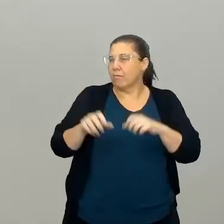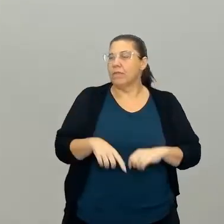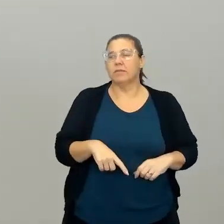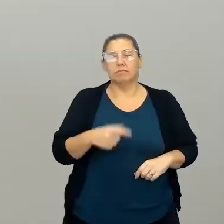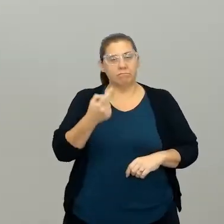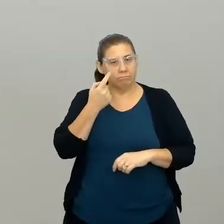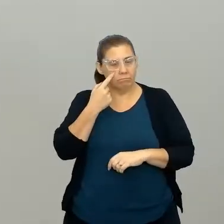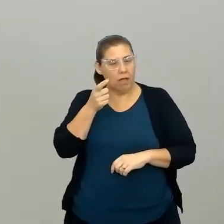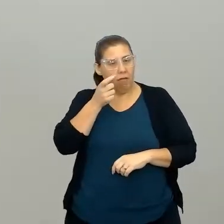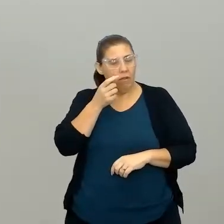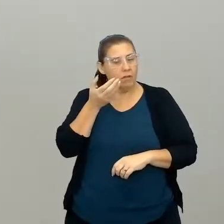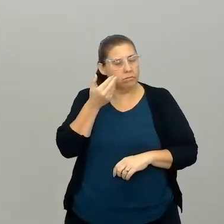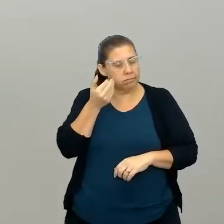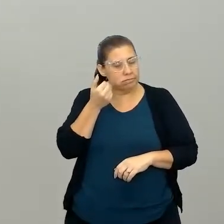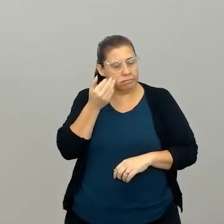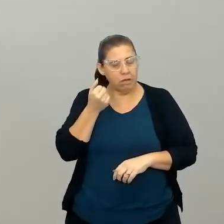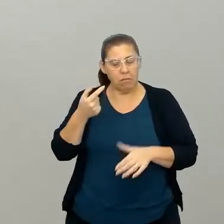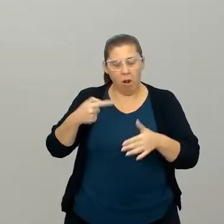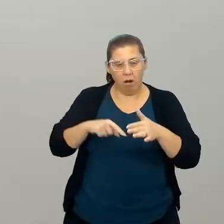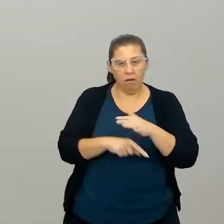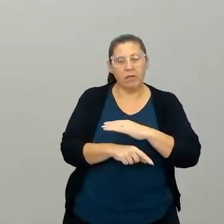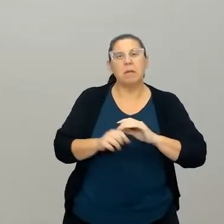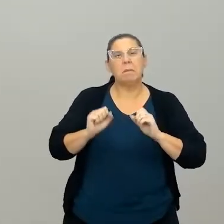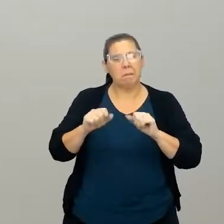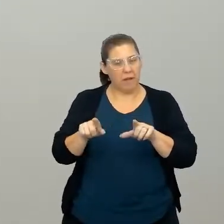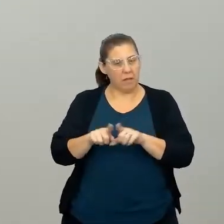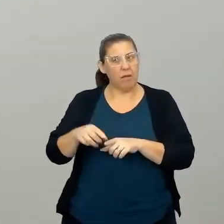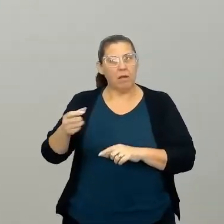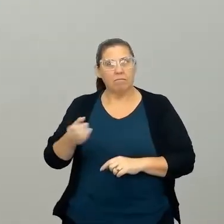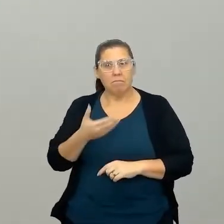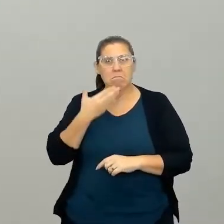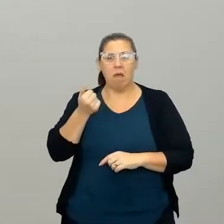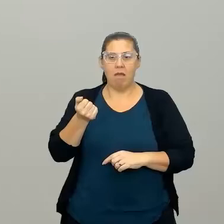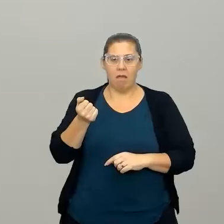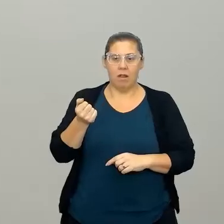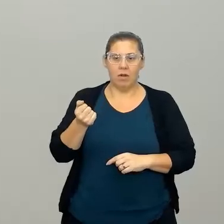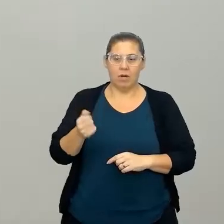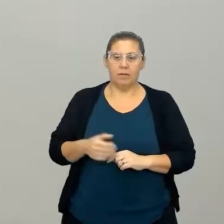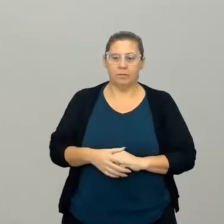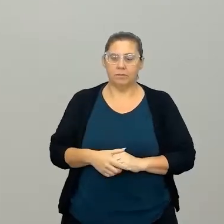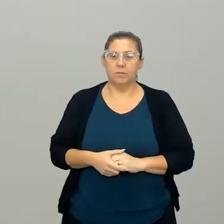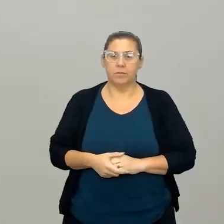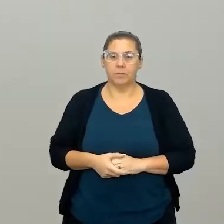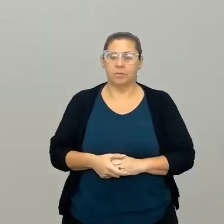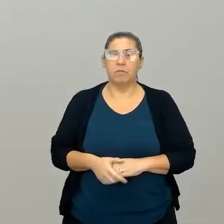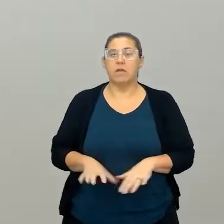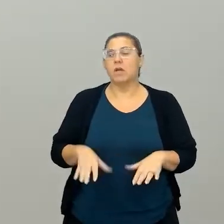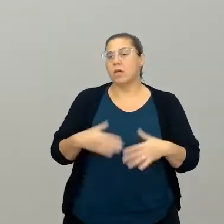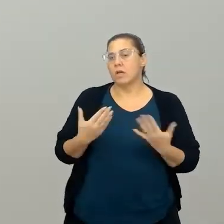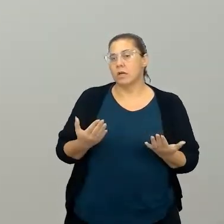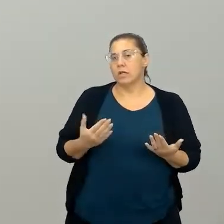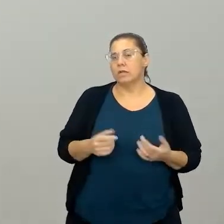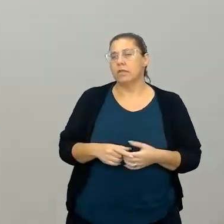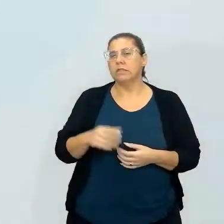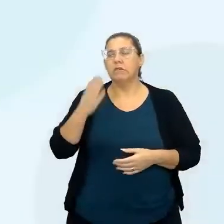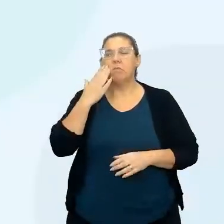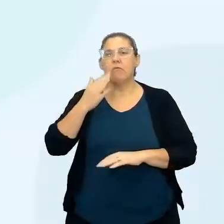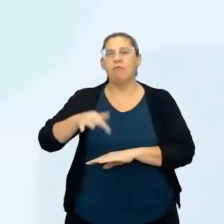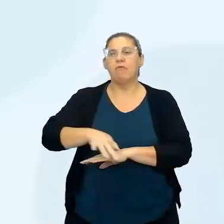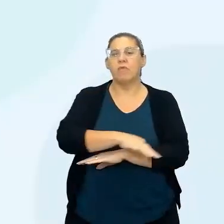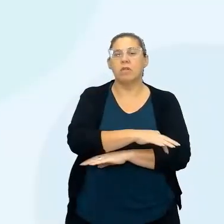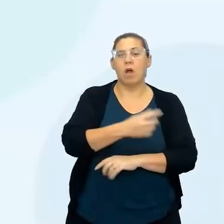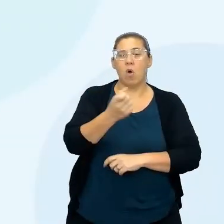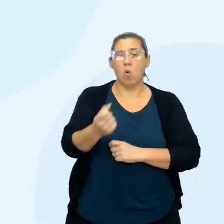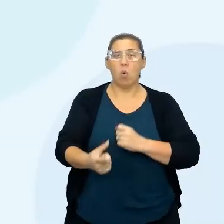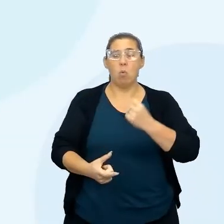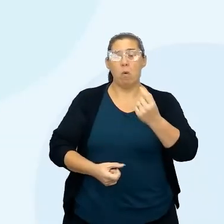pode explorar, pode aprofundar, pode intensificar. Olha lá. Professor, cyberfísica, vamos ver